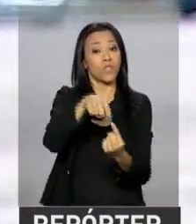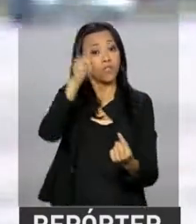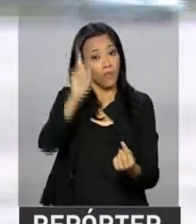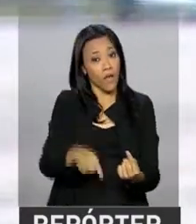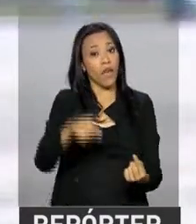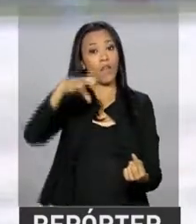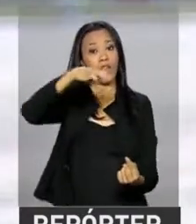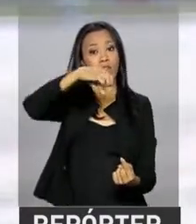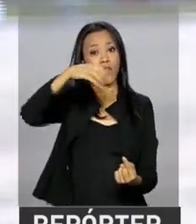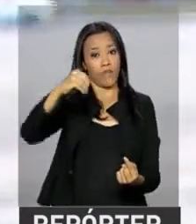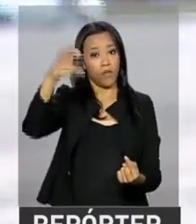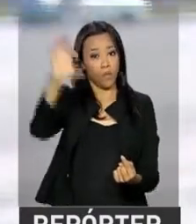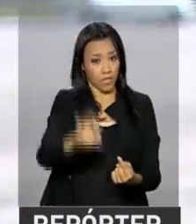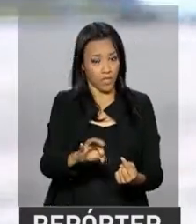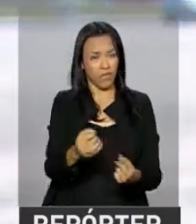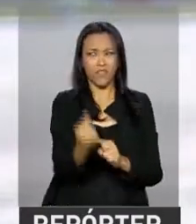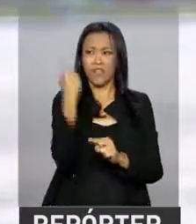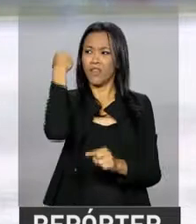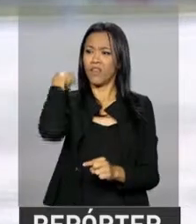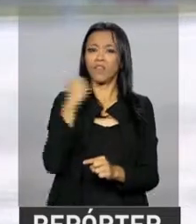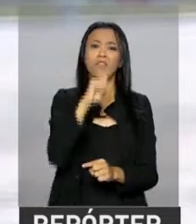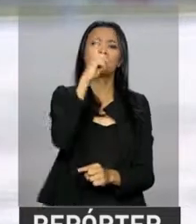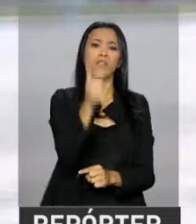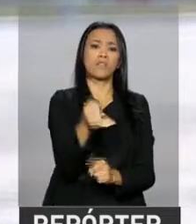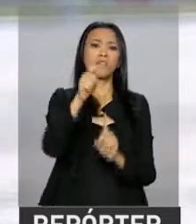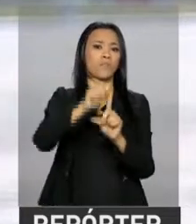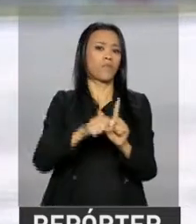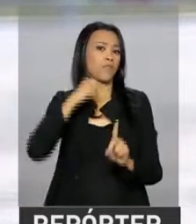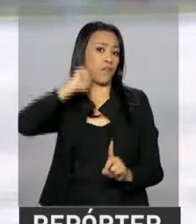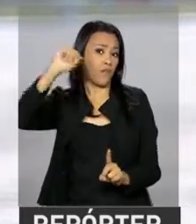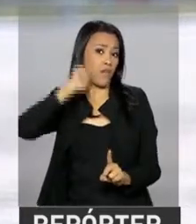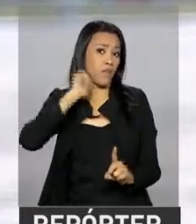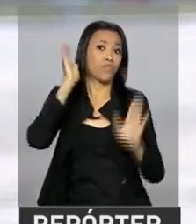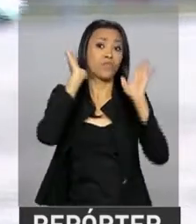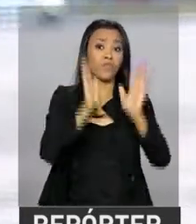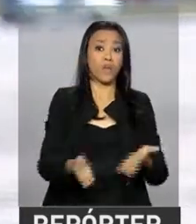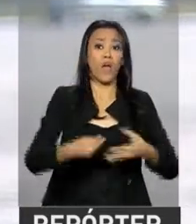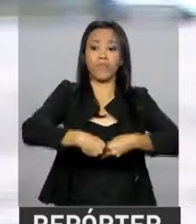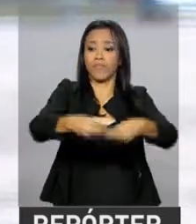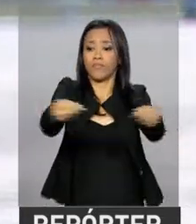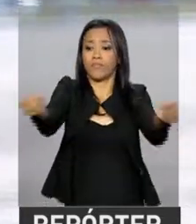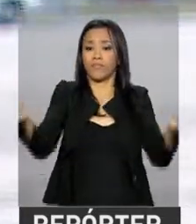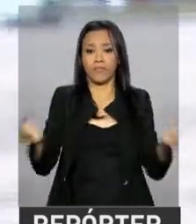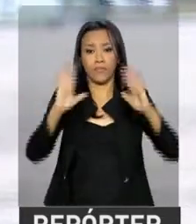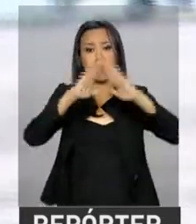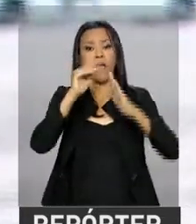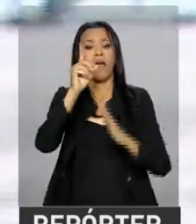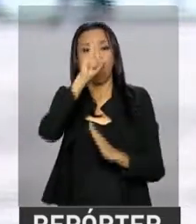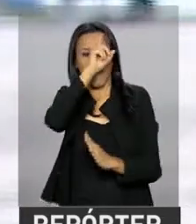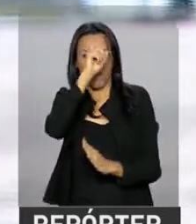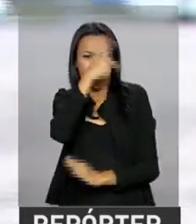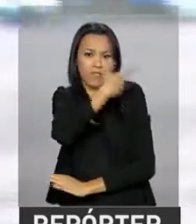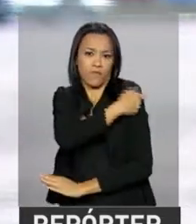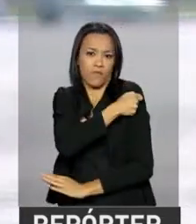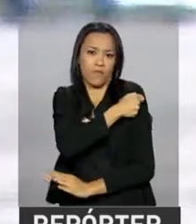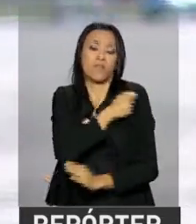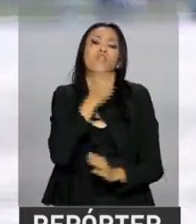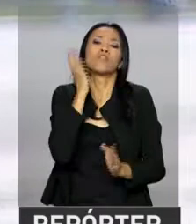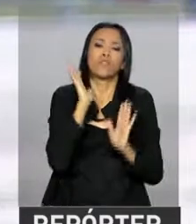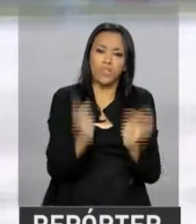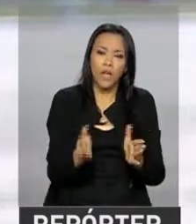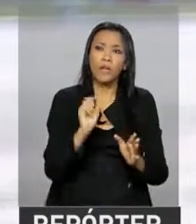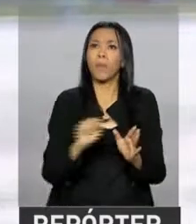desde o dia 17 de abril a vacina está disponível nos postos de saúde em todo o país